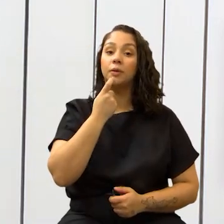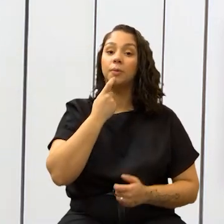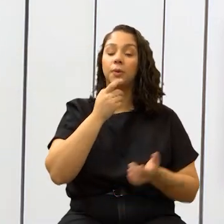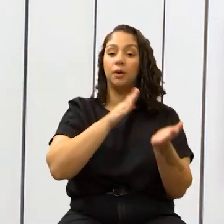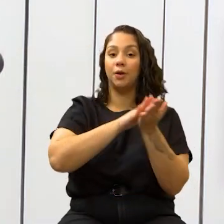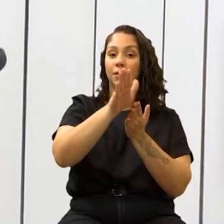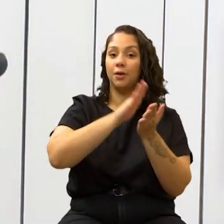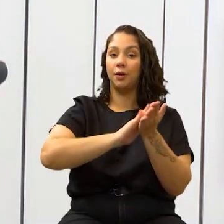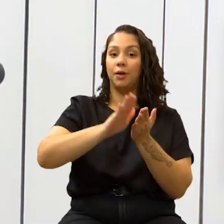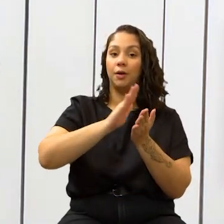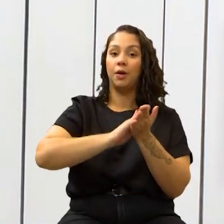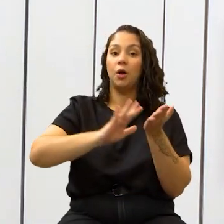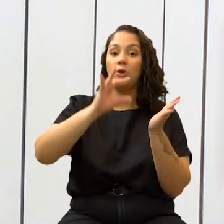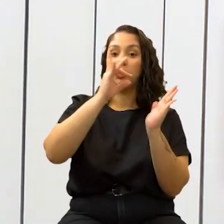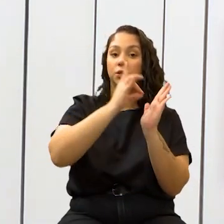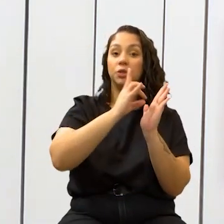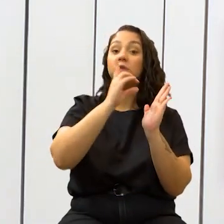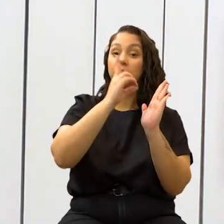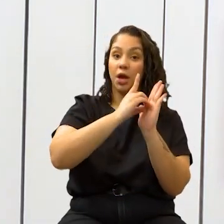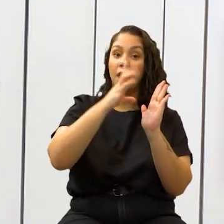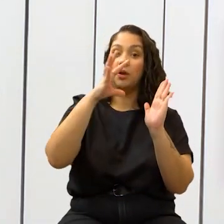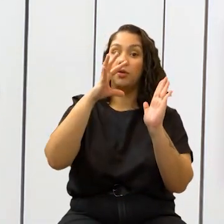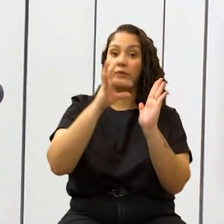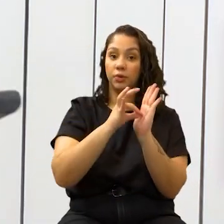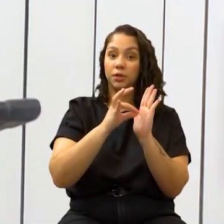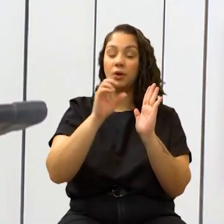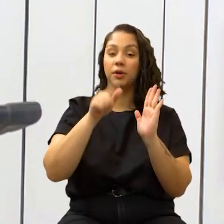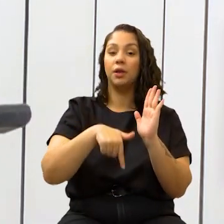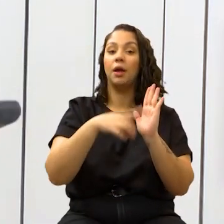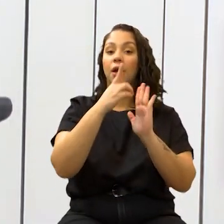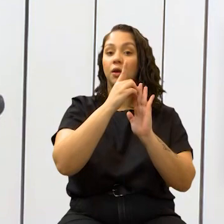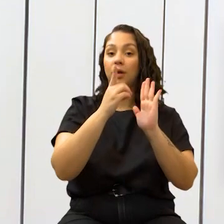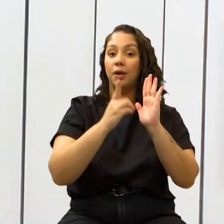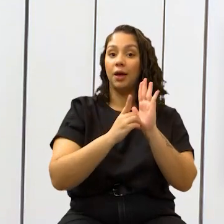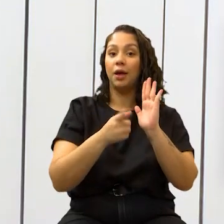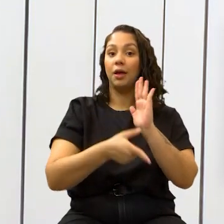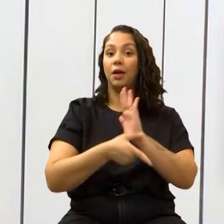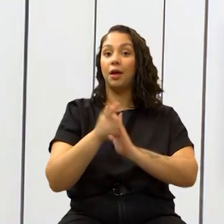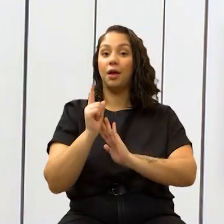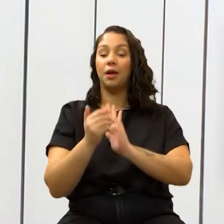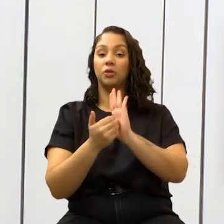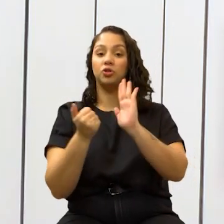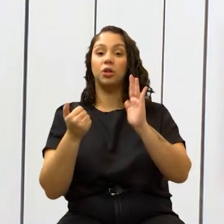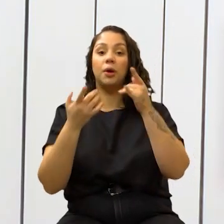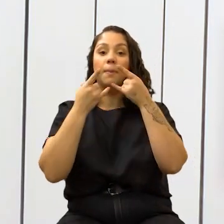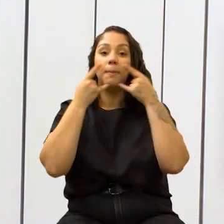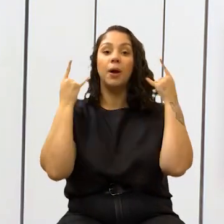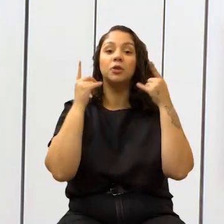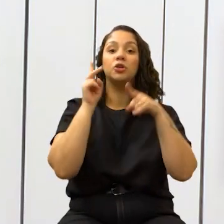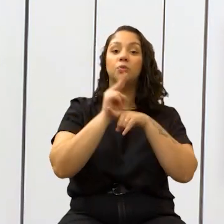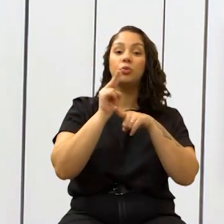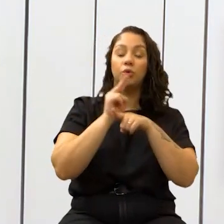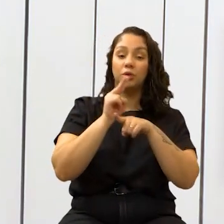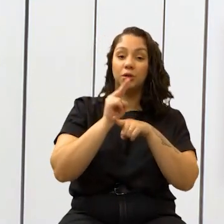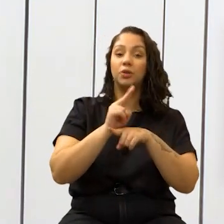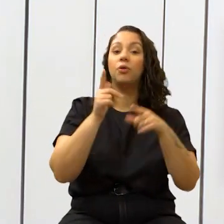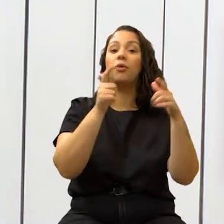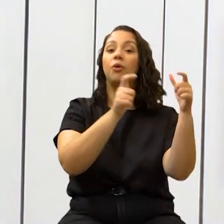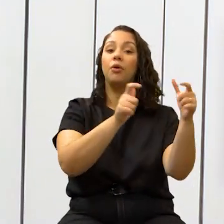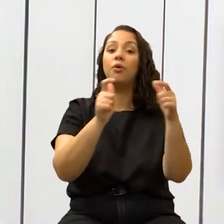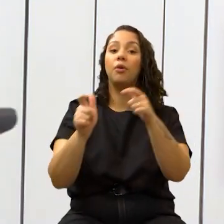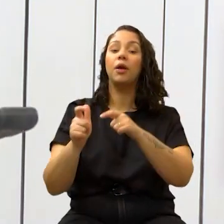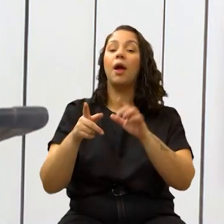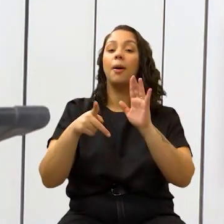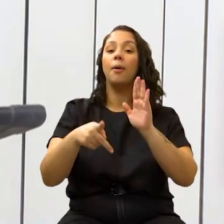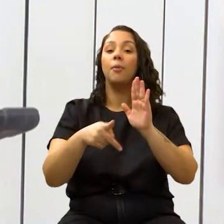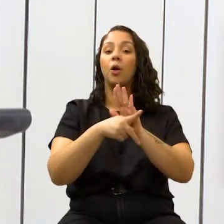De Campinas publicou no Diário Oficial um decreto que revoga a determinação do uso de máscaras de proteção